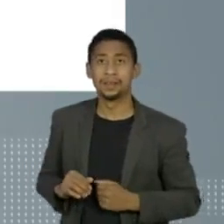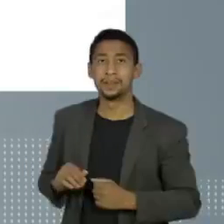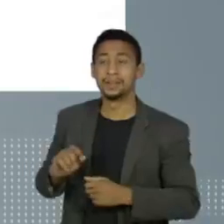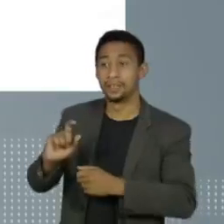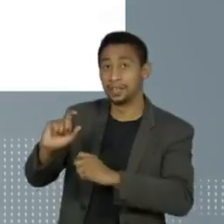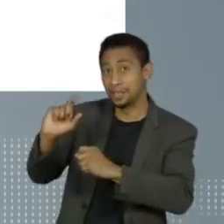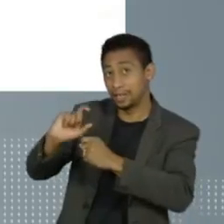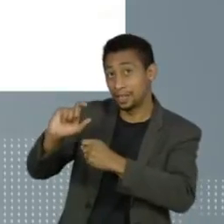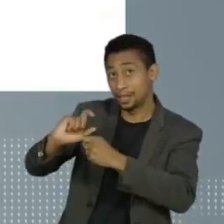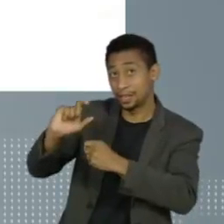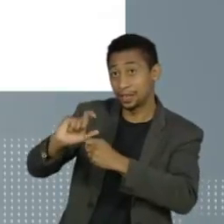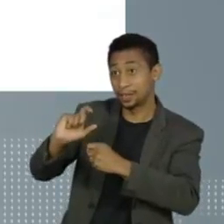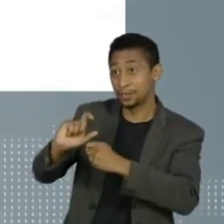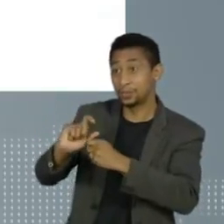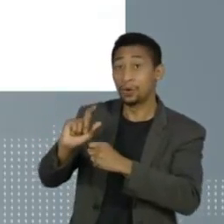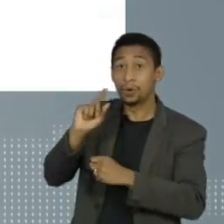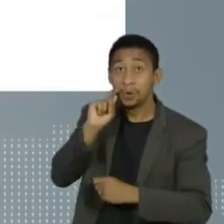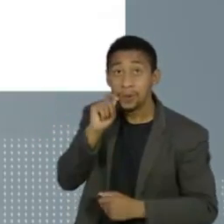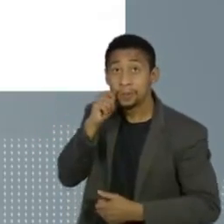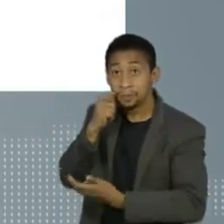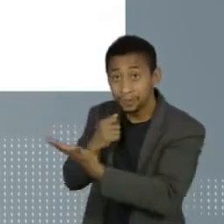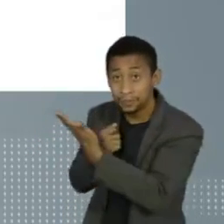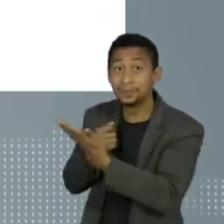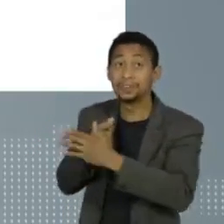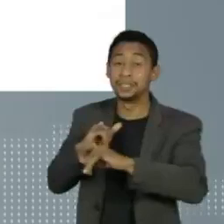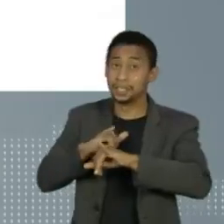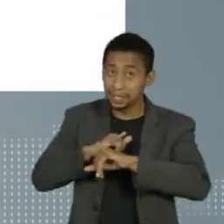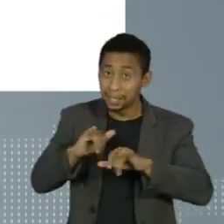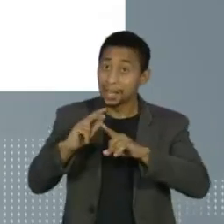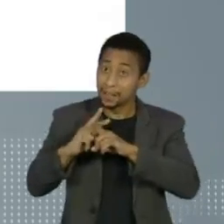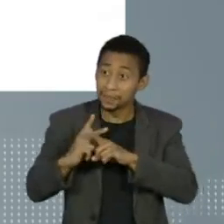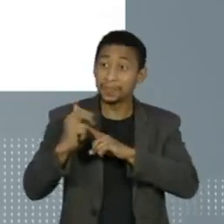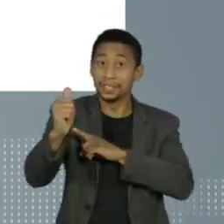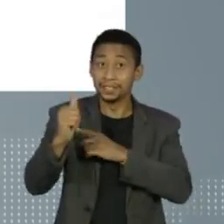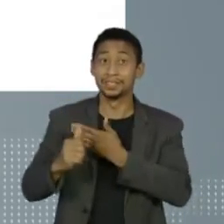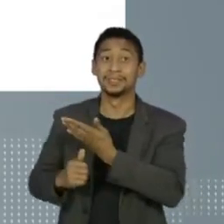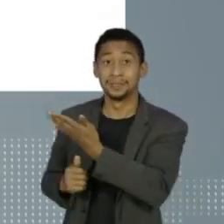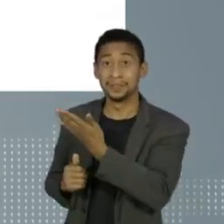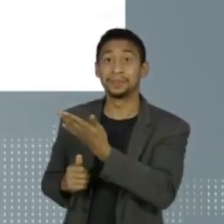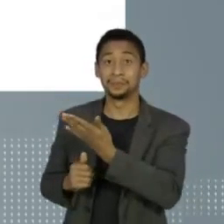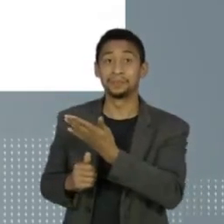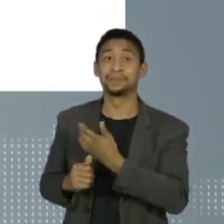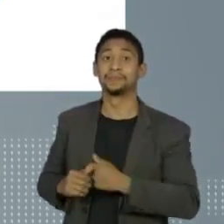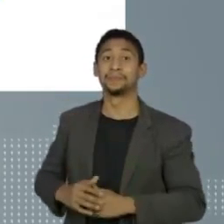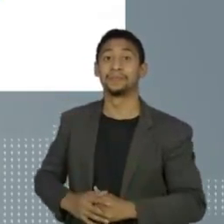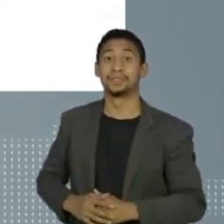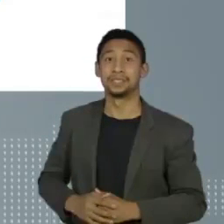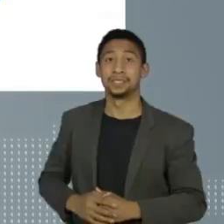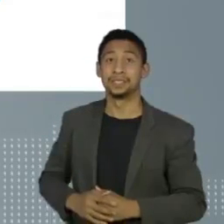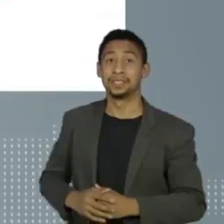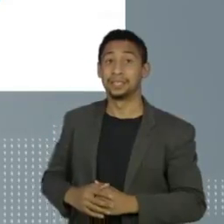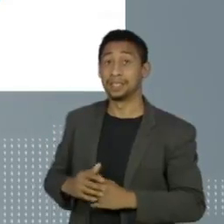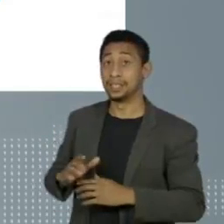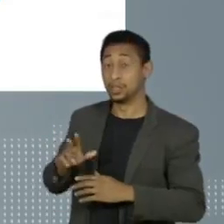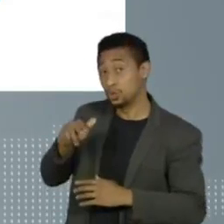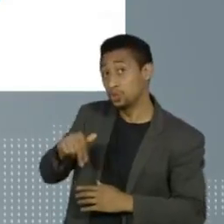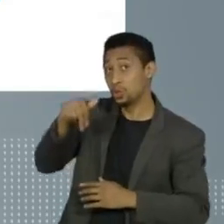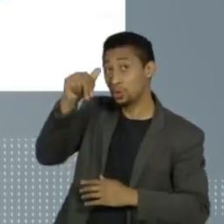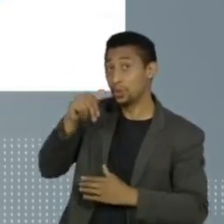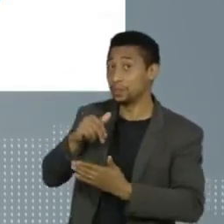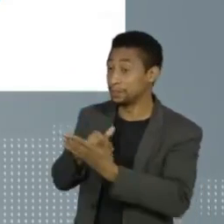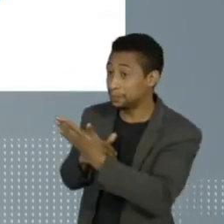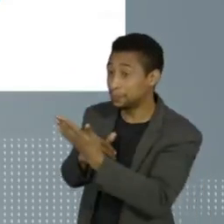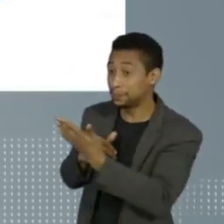Edvaldo Nogueira do PDT foi reeleito contra a candidata delegada Danielle do cidadania na região norte Tião